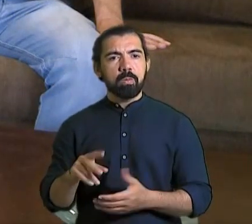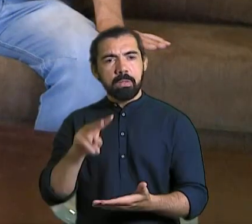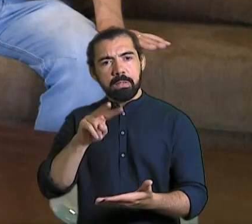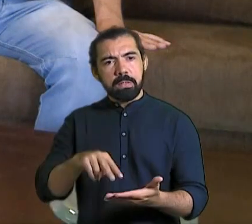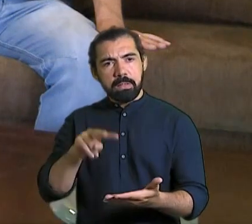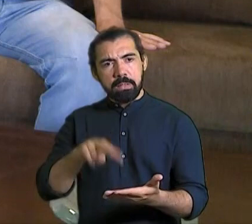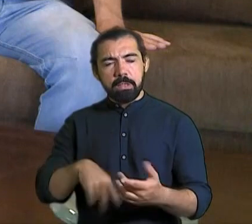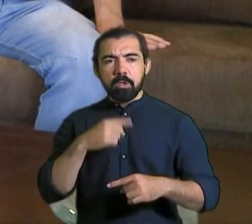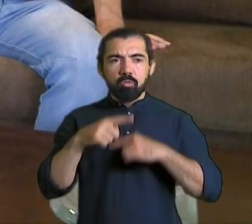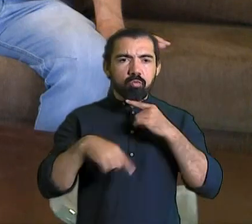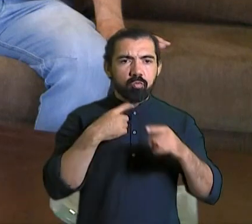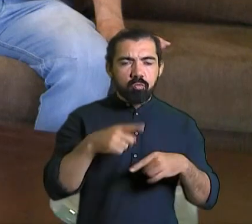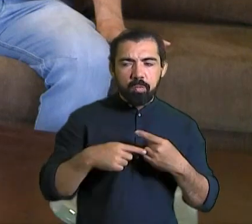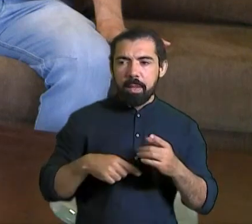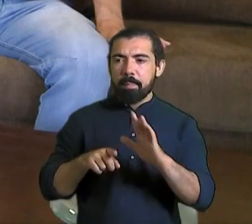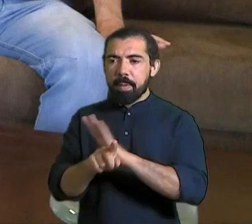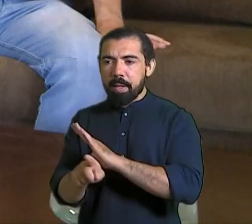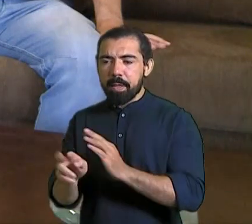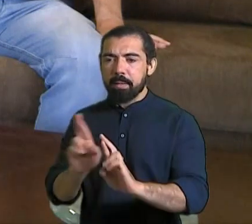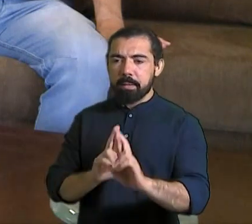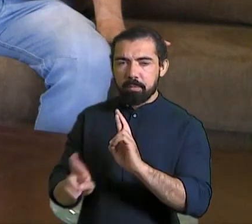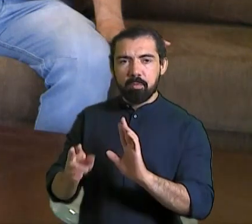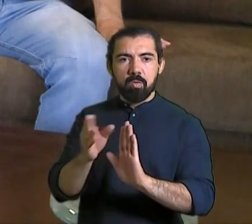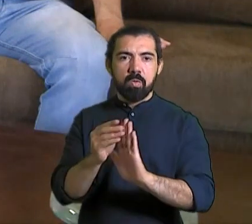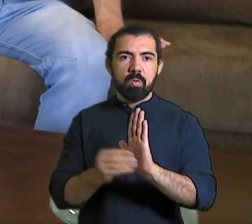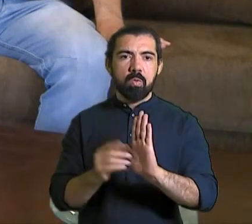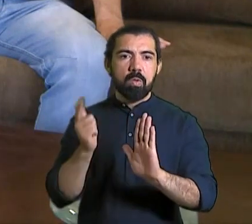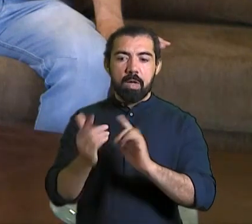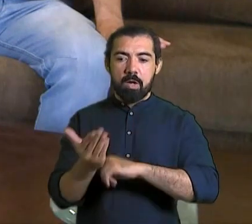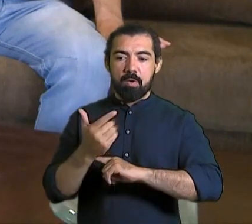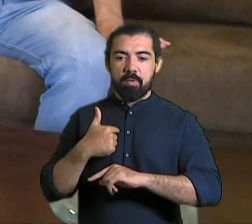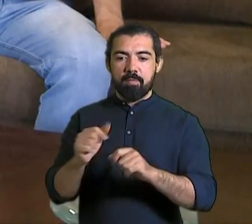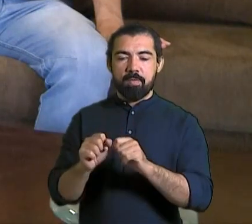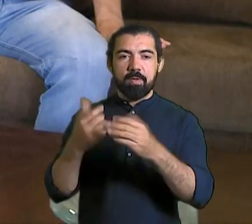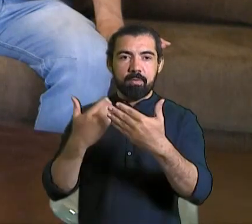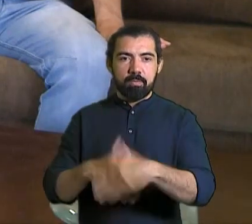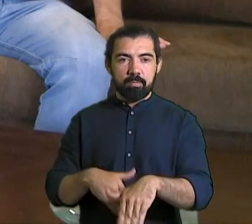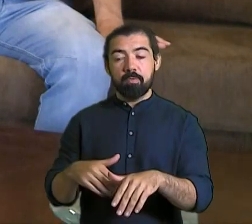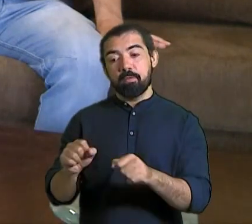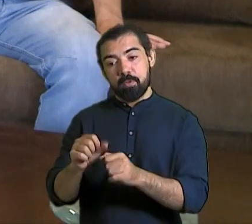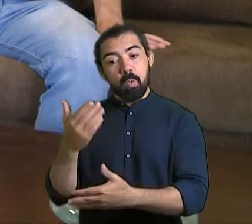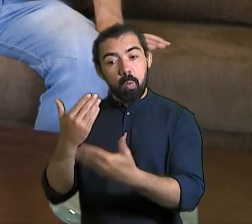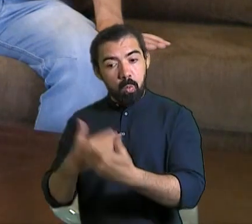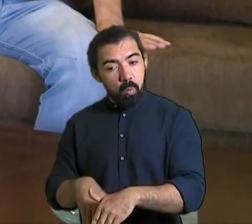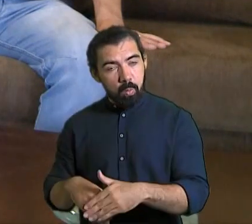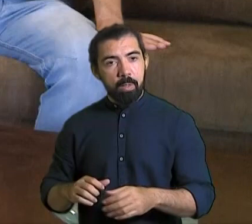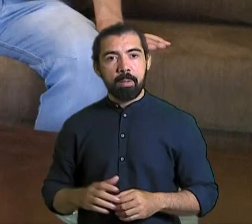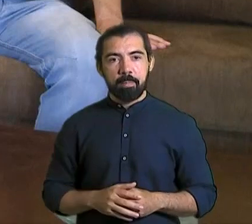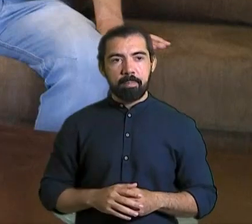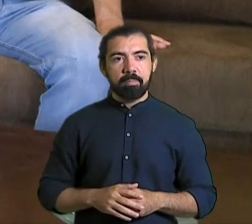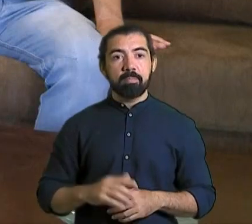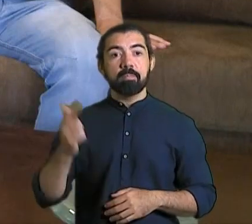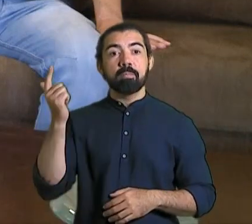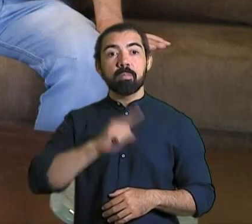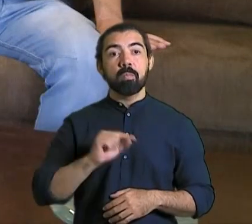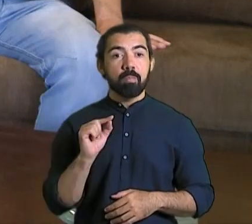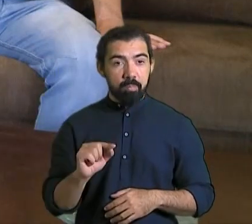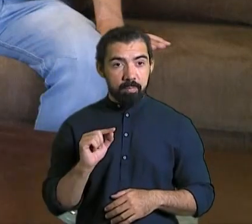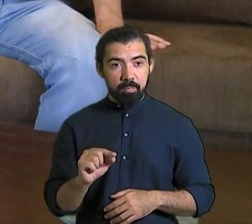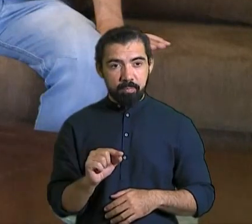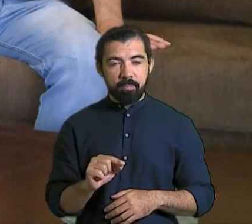e tirava minhas dúvidas. E foi o conteúdo que eu tive para fazer esse concurso. Fiz o concurso, fui classificado